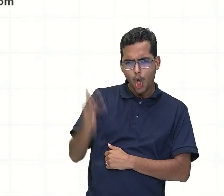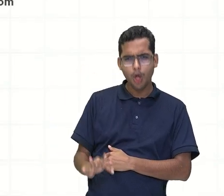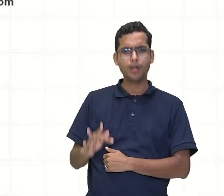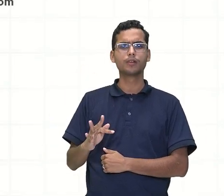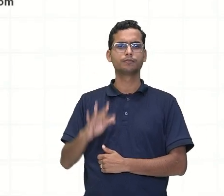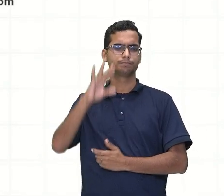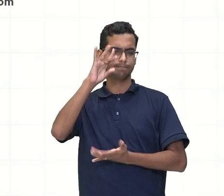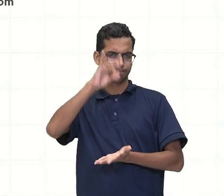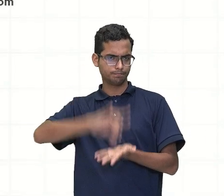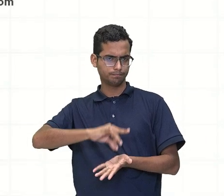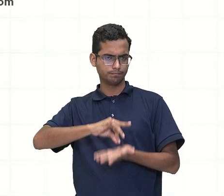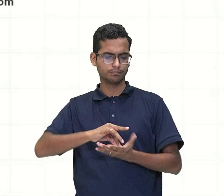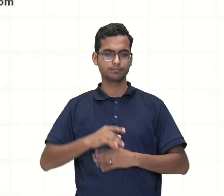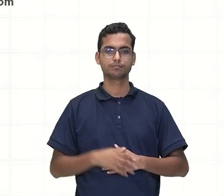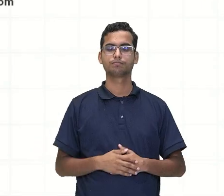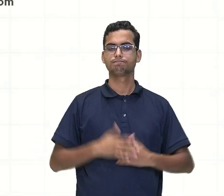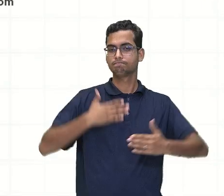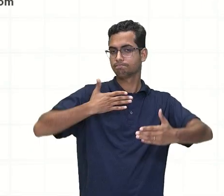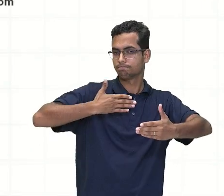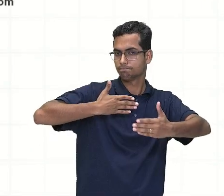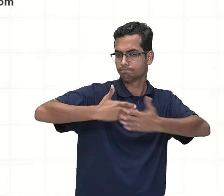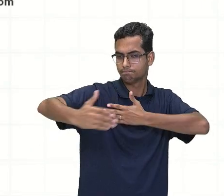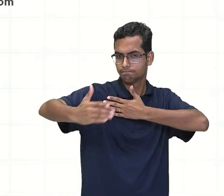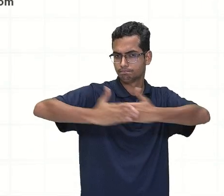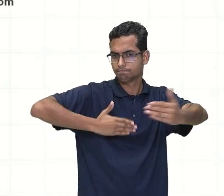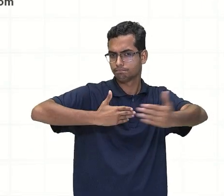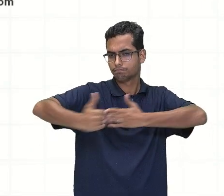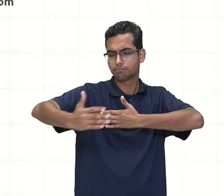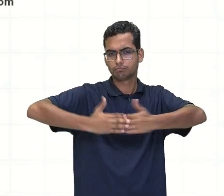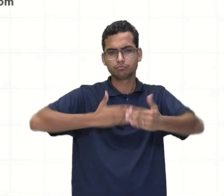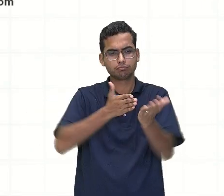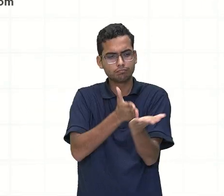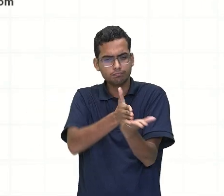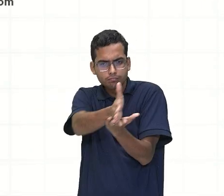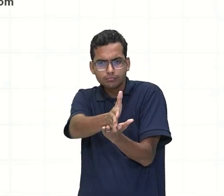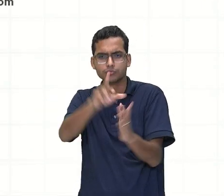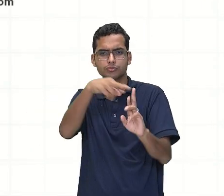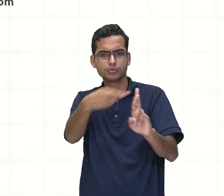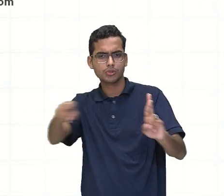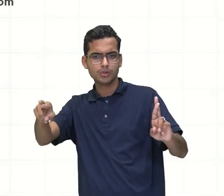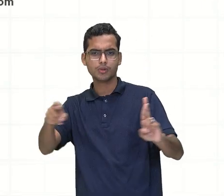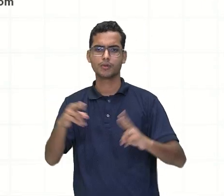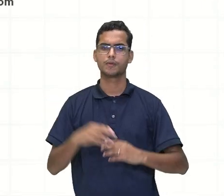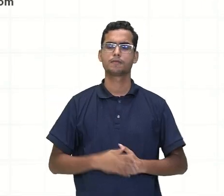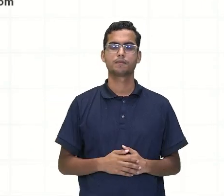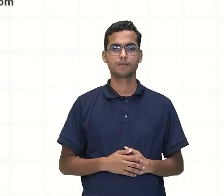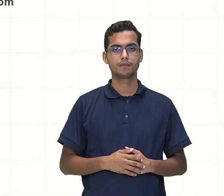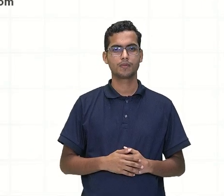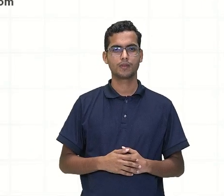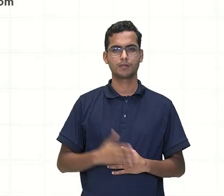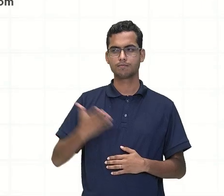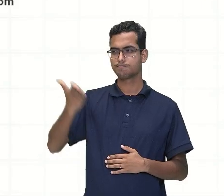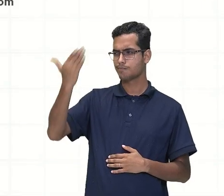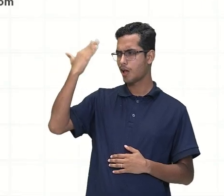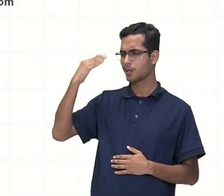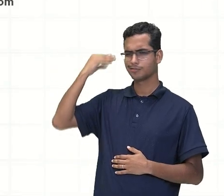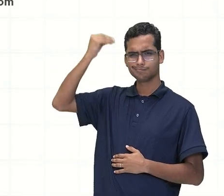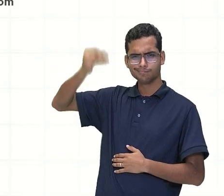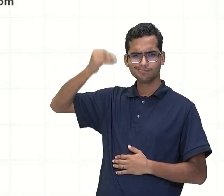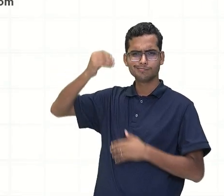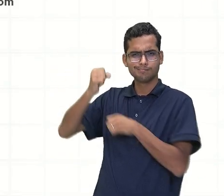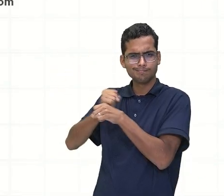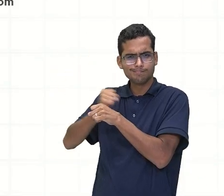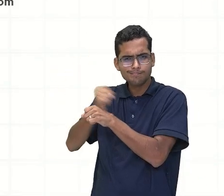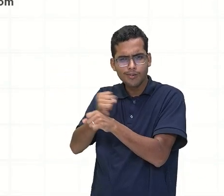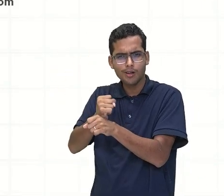Ok? Isso independente de denominação religiosa, né? Eu tive uma experiência muito interessante, alguns anos